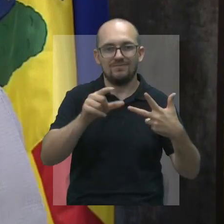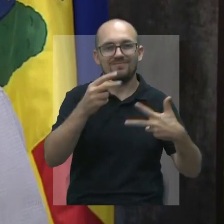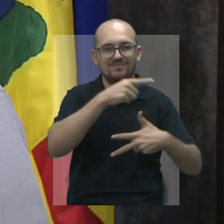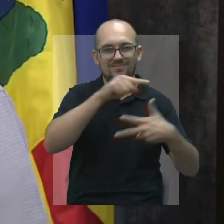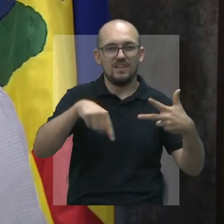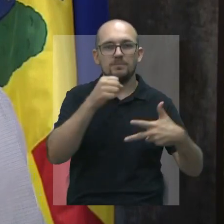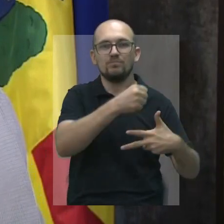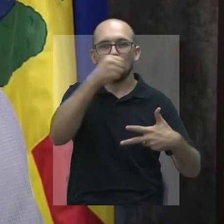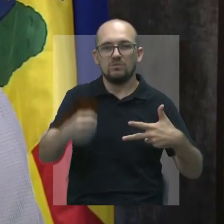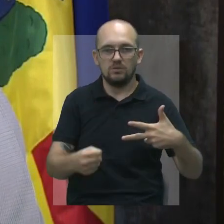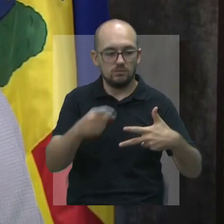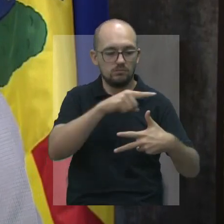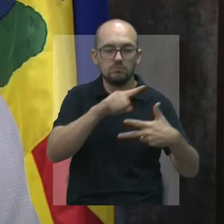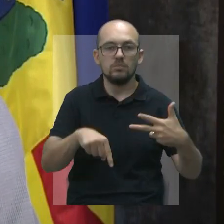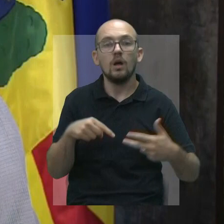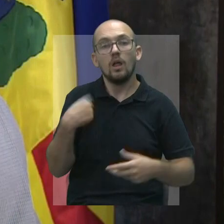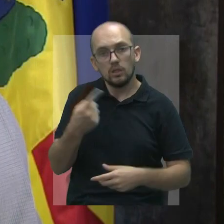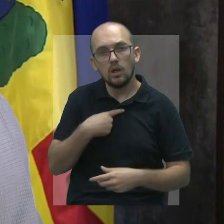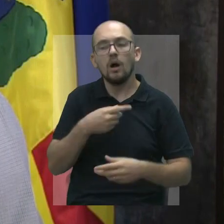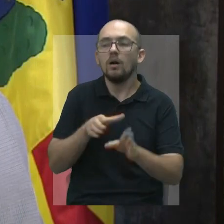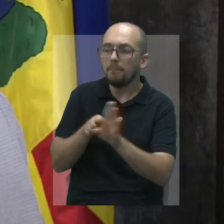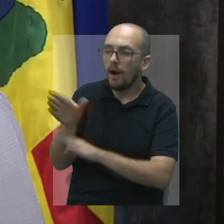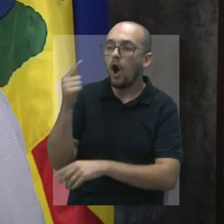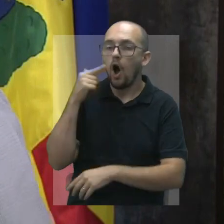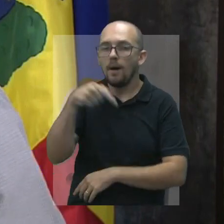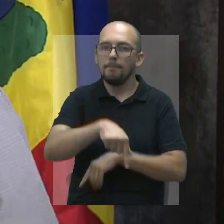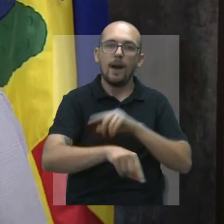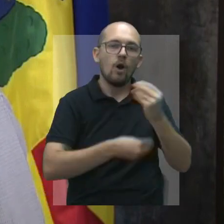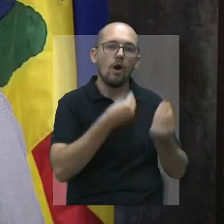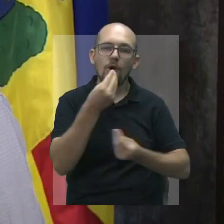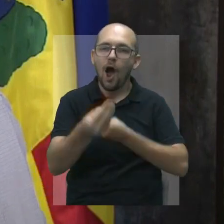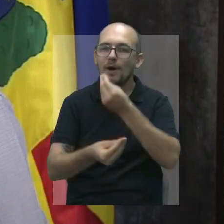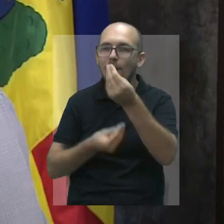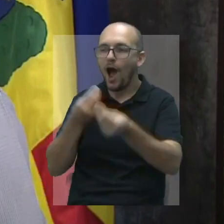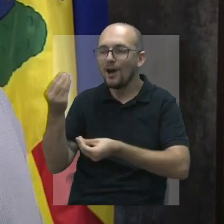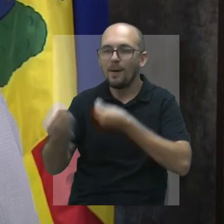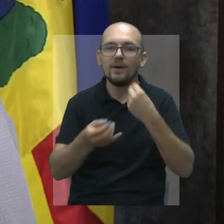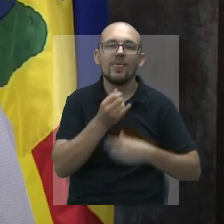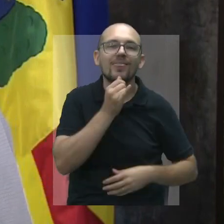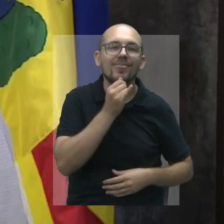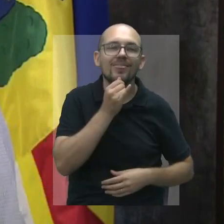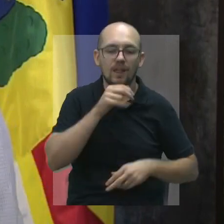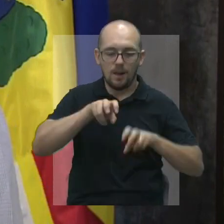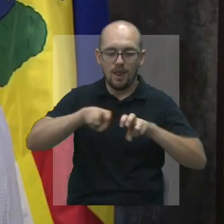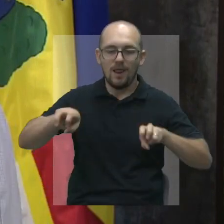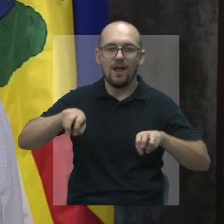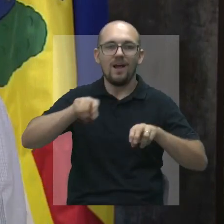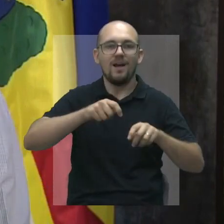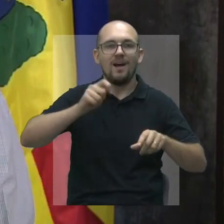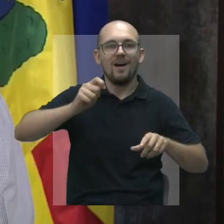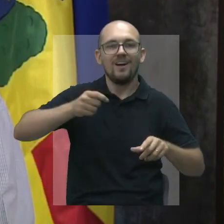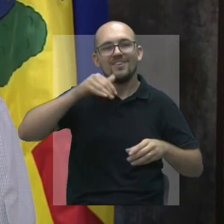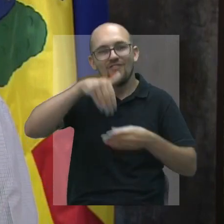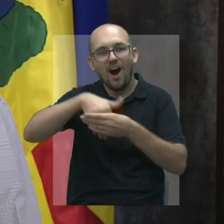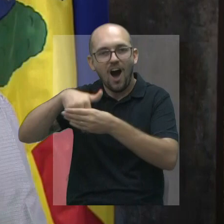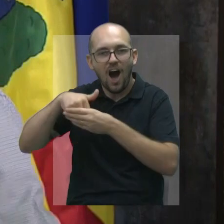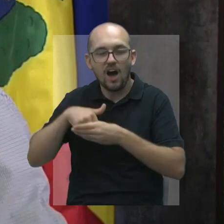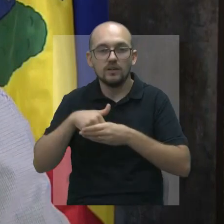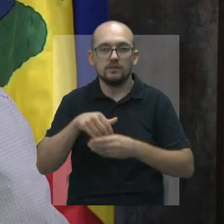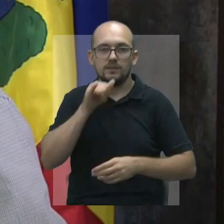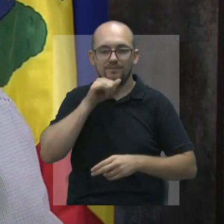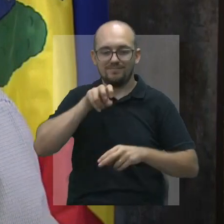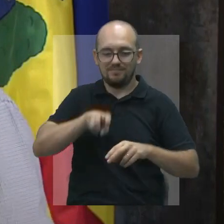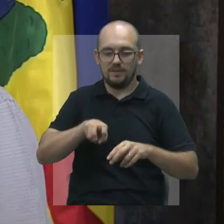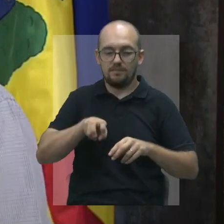dia a dia. Nós fizemos aqui com eles uma sessão simulada, eu acho muito interessante, que o presidente trabalha, os